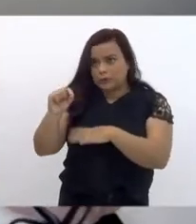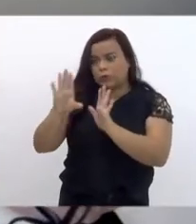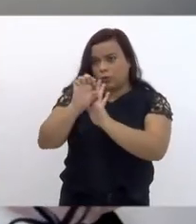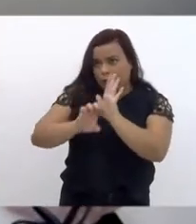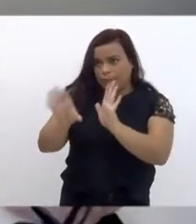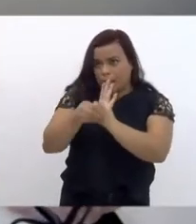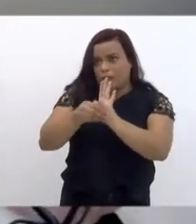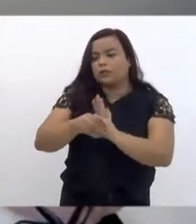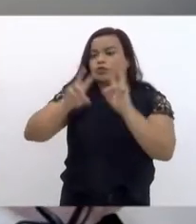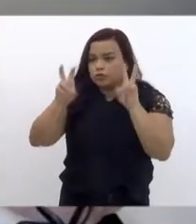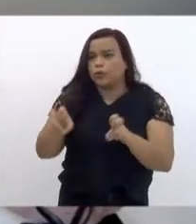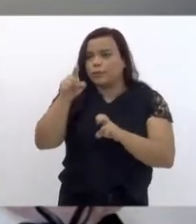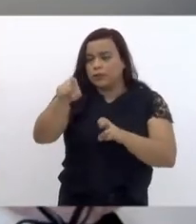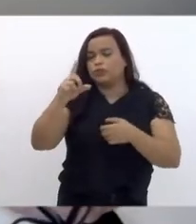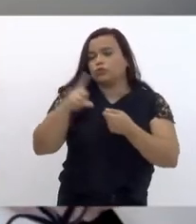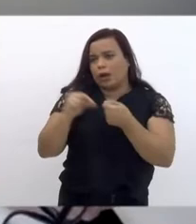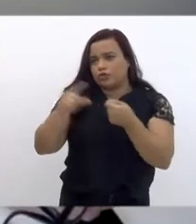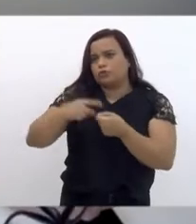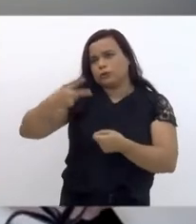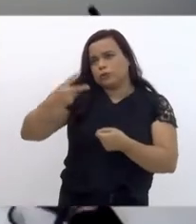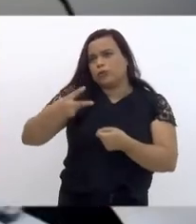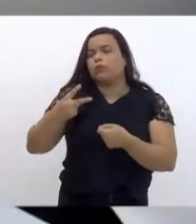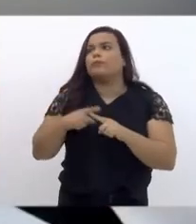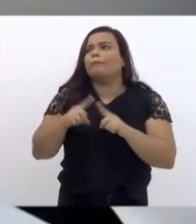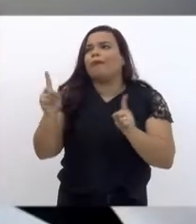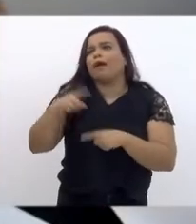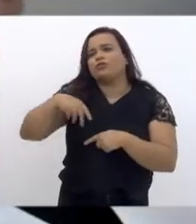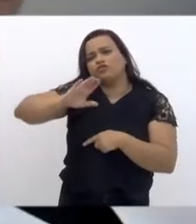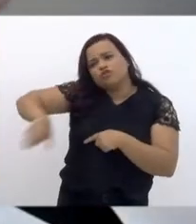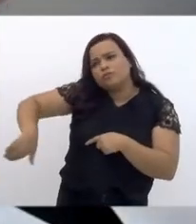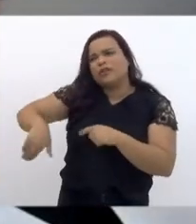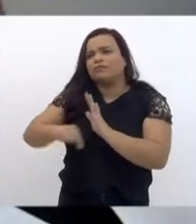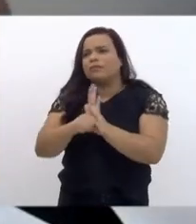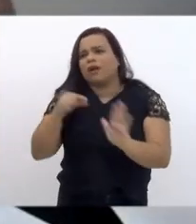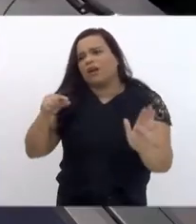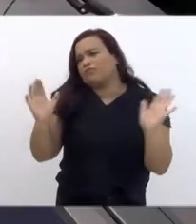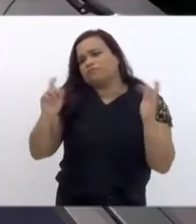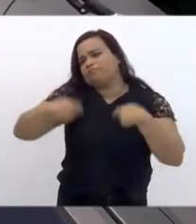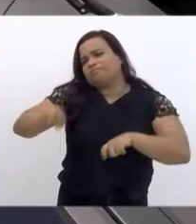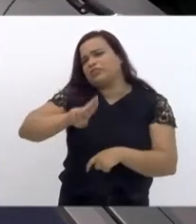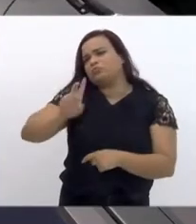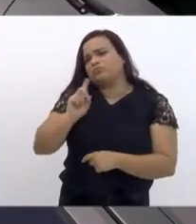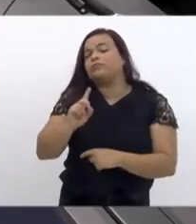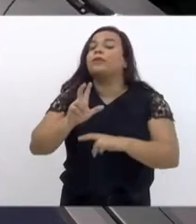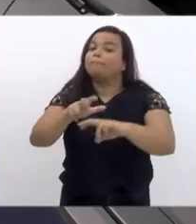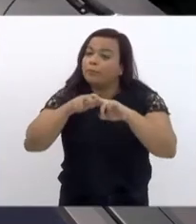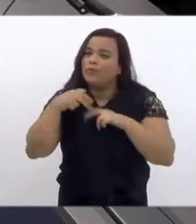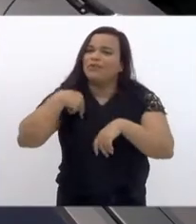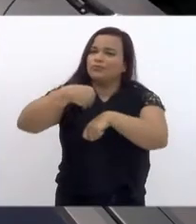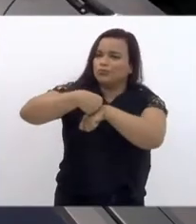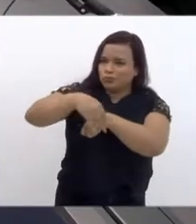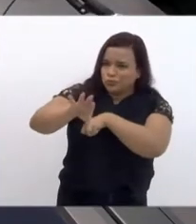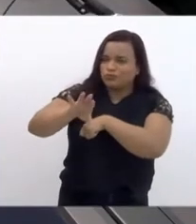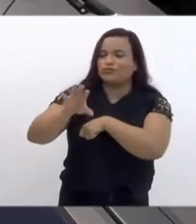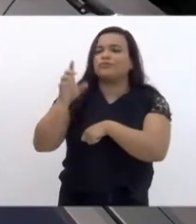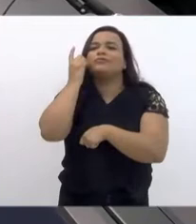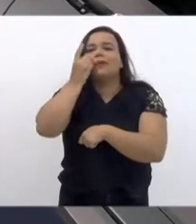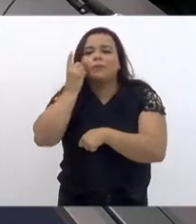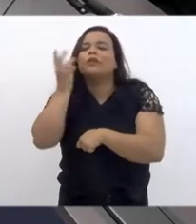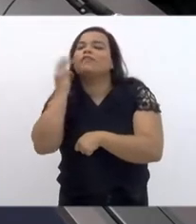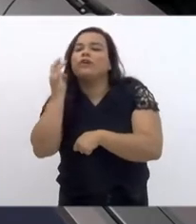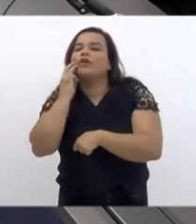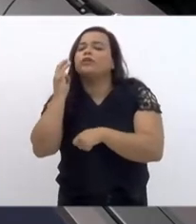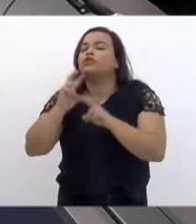artigo 2º, mas eu dispensaria o parágrafo, entendeu, Rodrigo? Por isso que eu sugeri, deputado Valdec, se me a